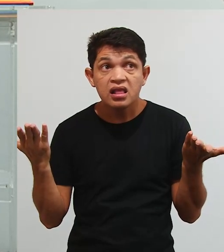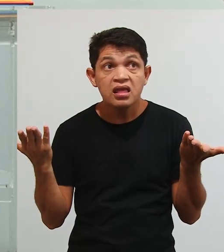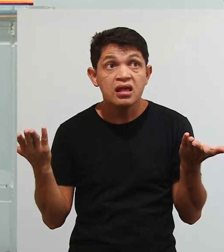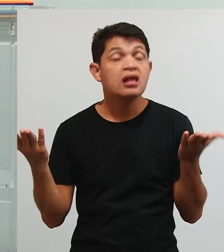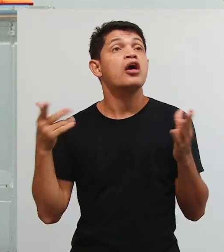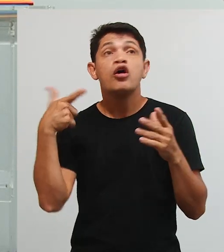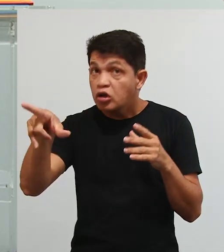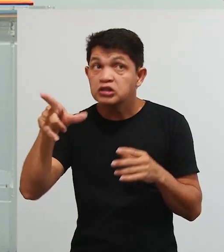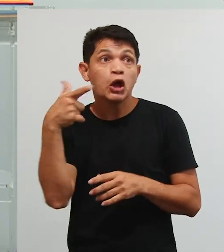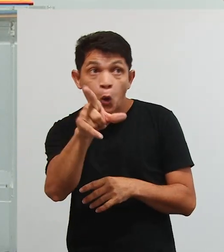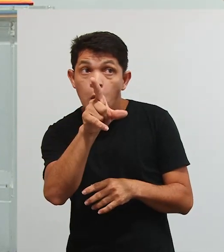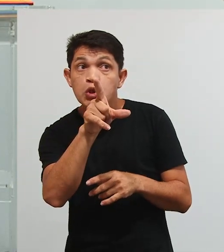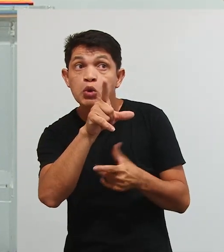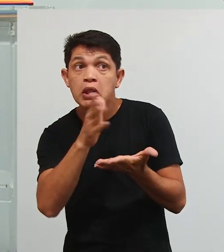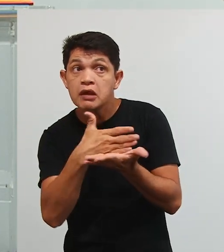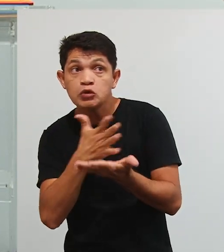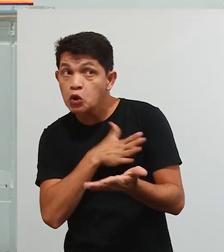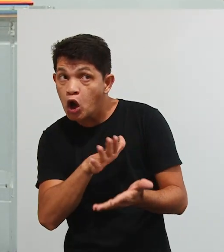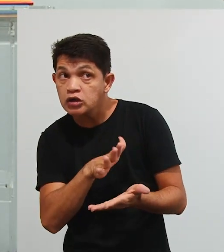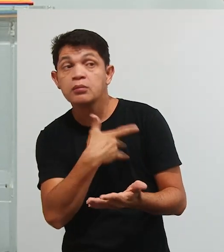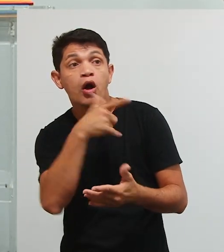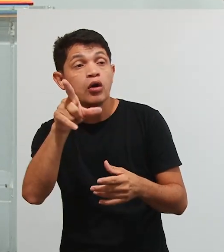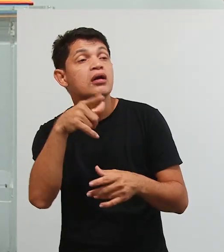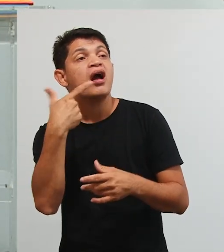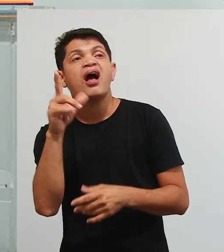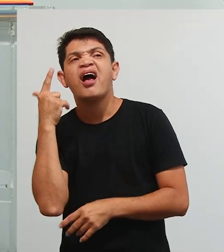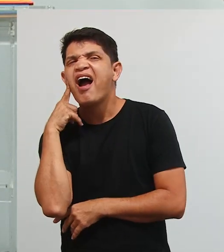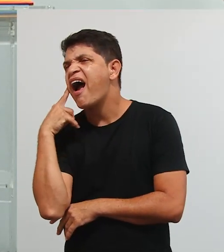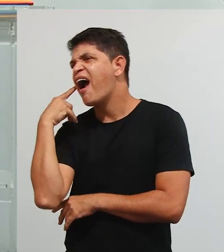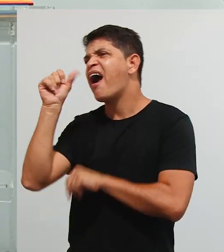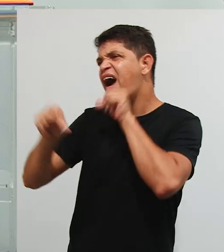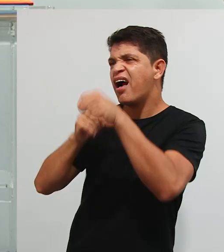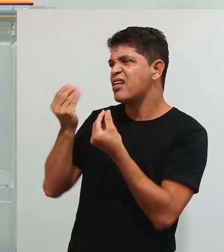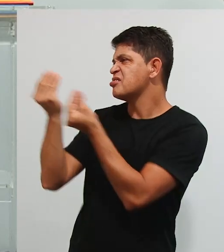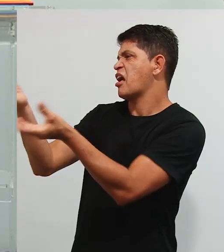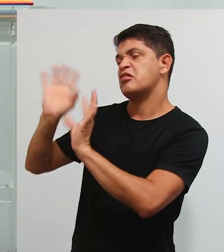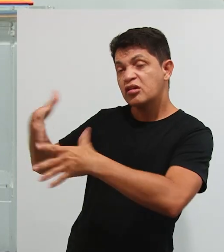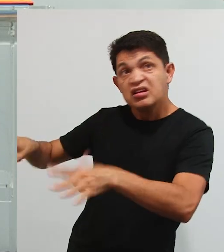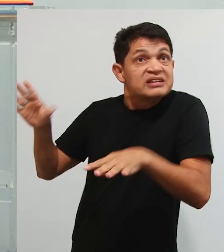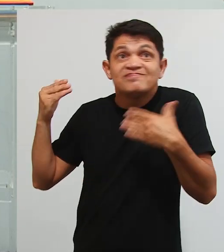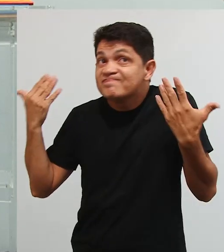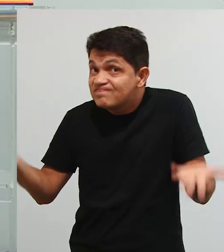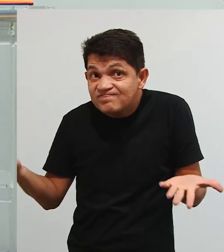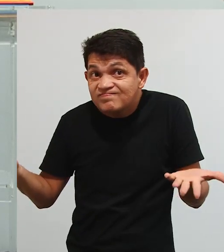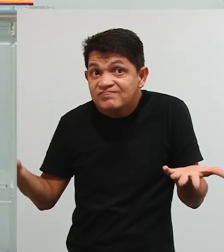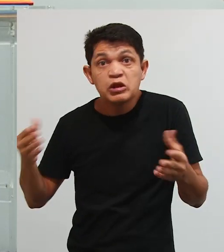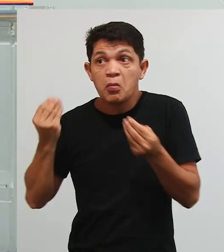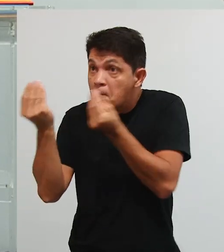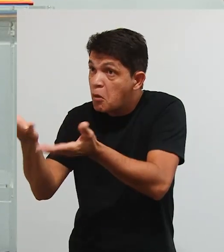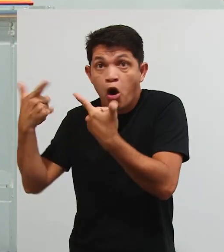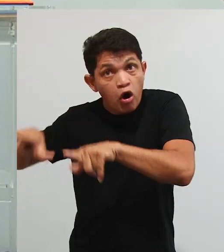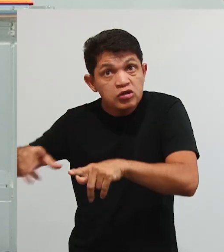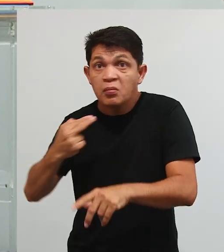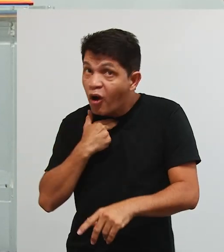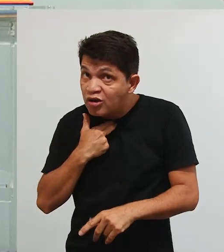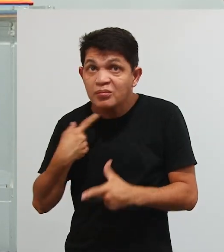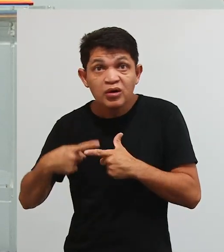colabora, ela dificulta? Em que ela dificulta? O espaço é suficiente para que o professor coloque aí os materiais que ele vai manipular? Não